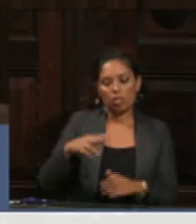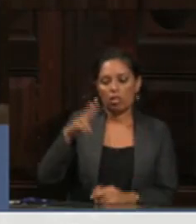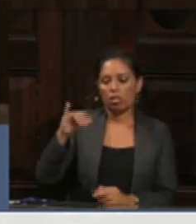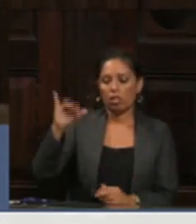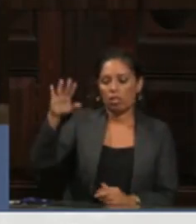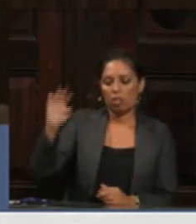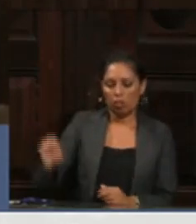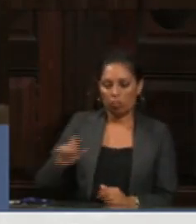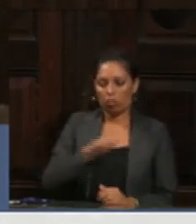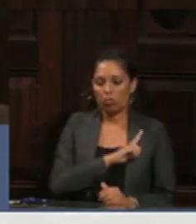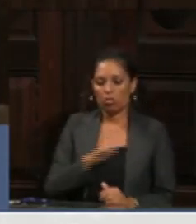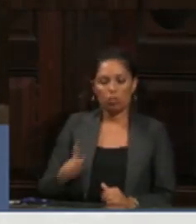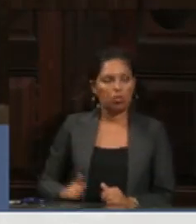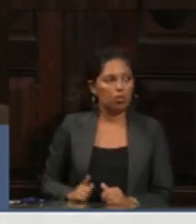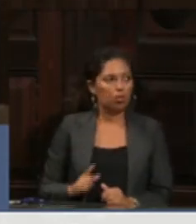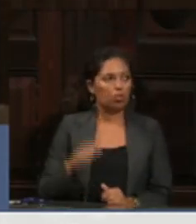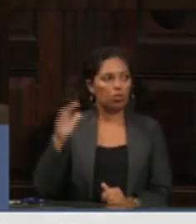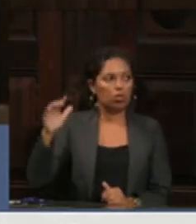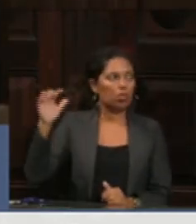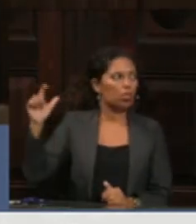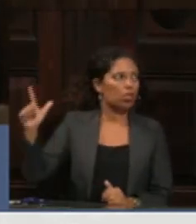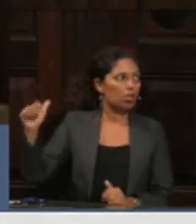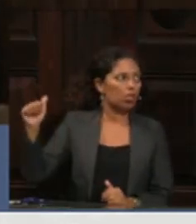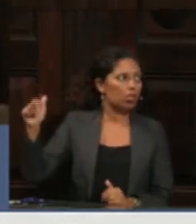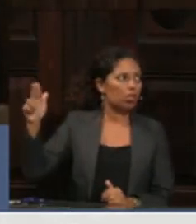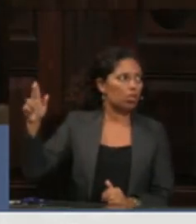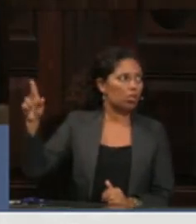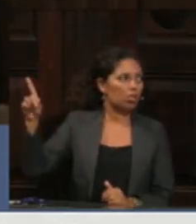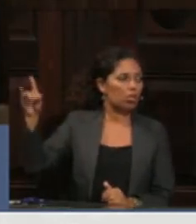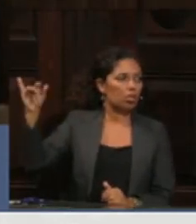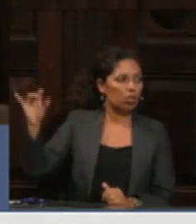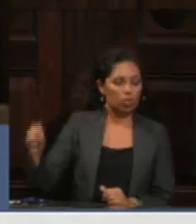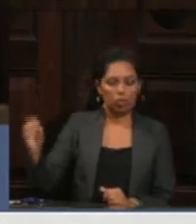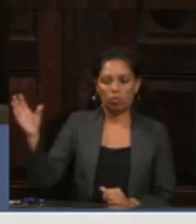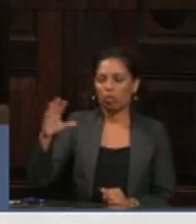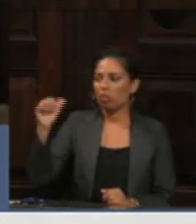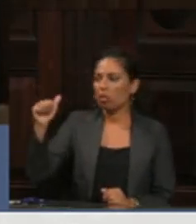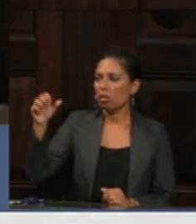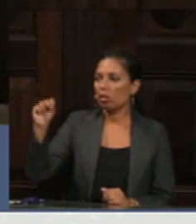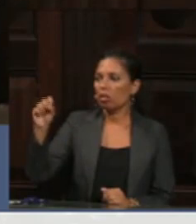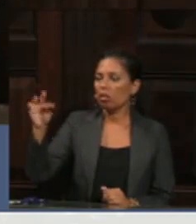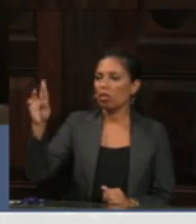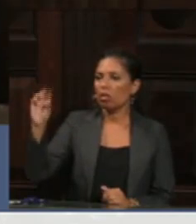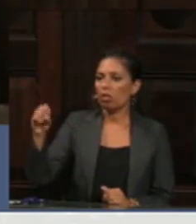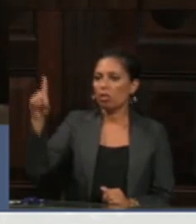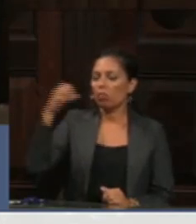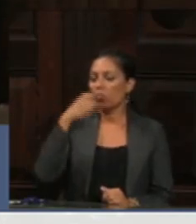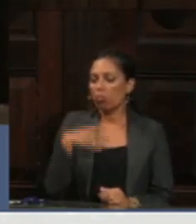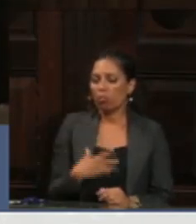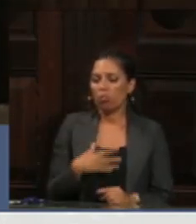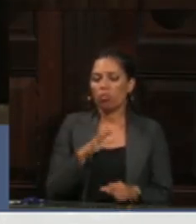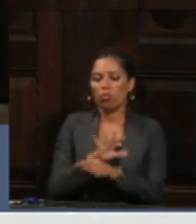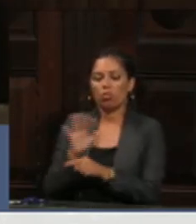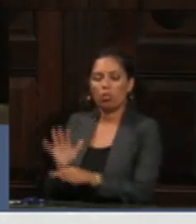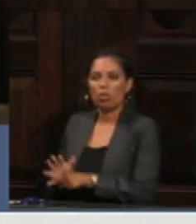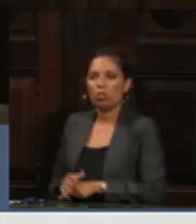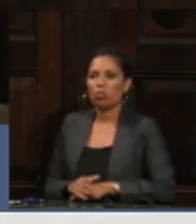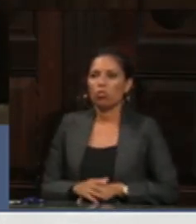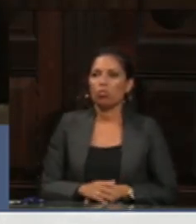vice-governador, o Cláudio Castro, que tem sido um vice-governador muito presente e